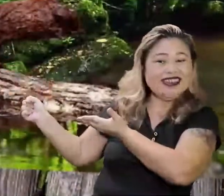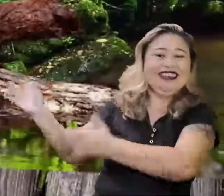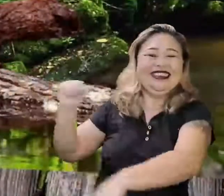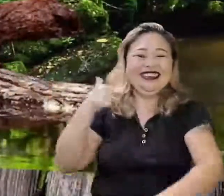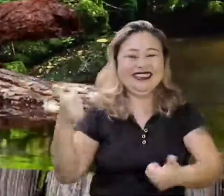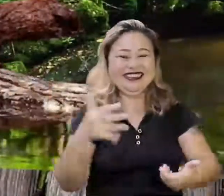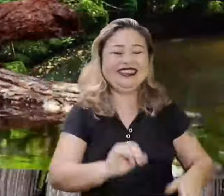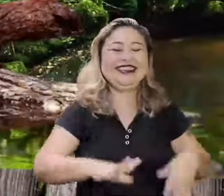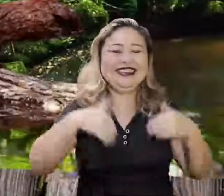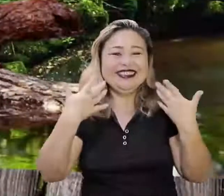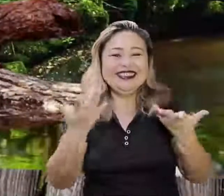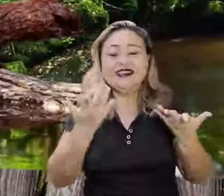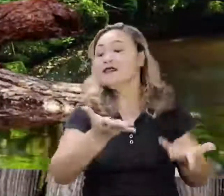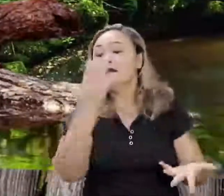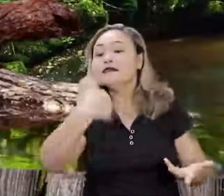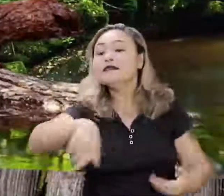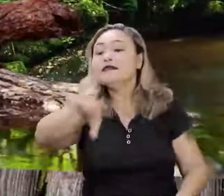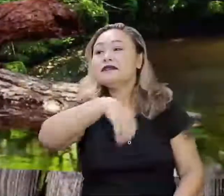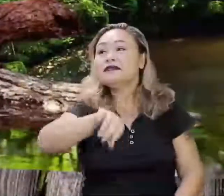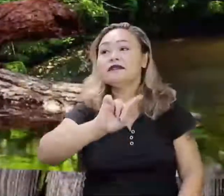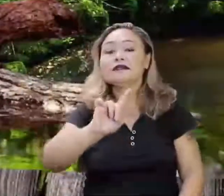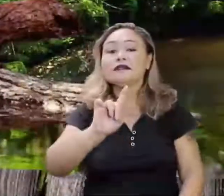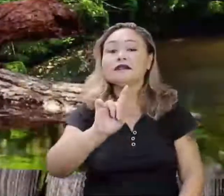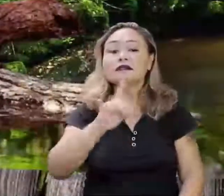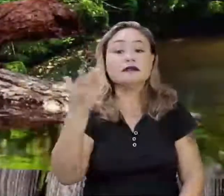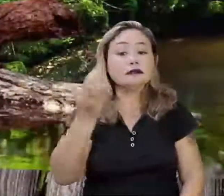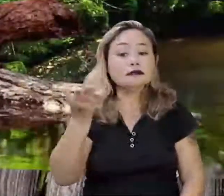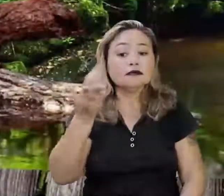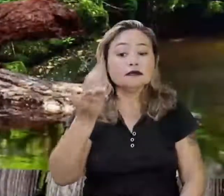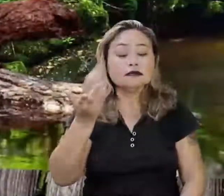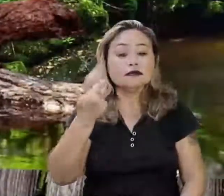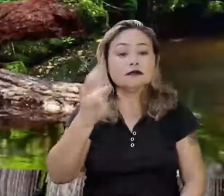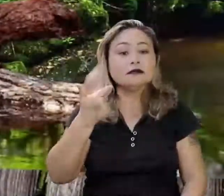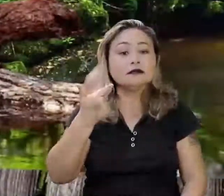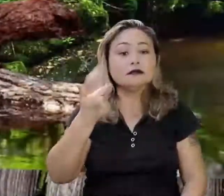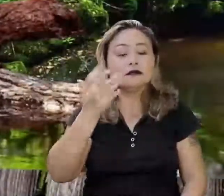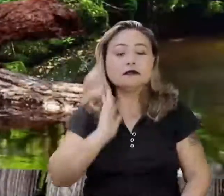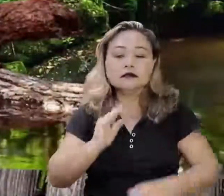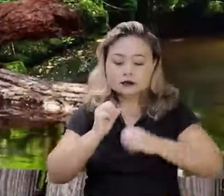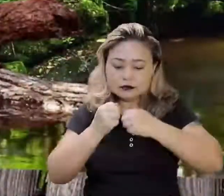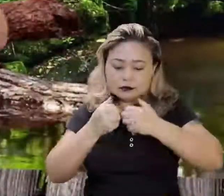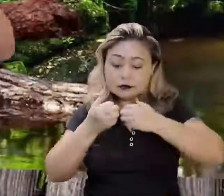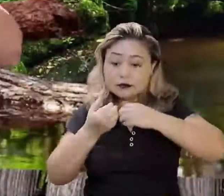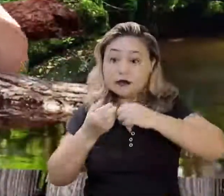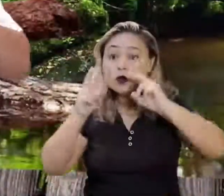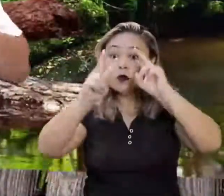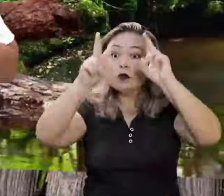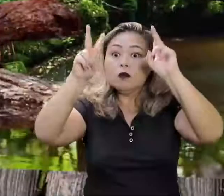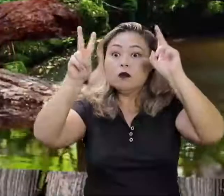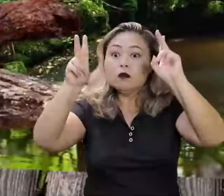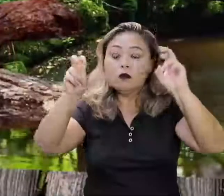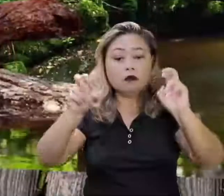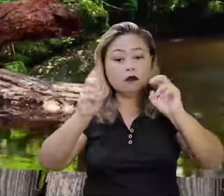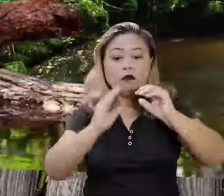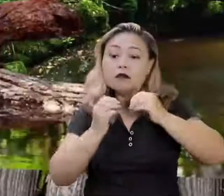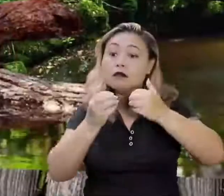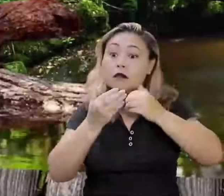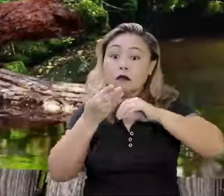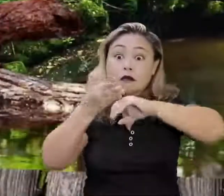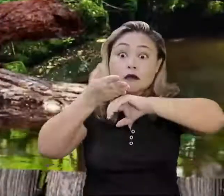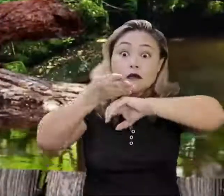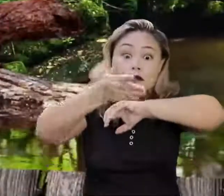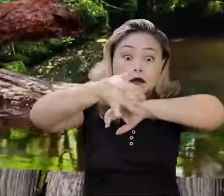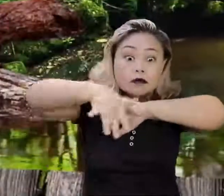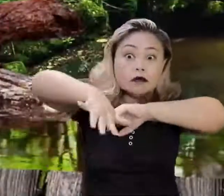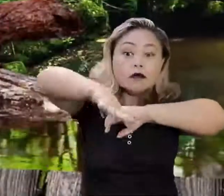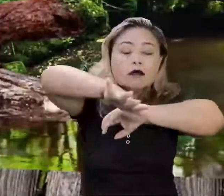Pei, já era. Galera, agora a gente vai entrar no assunto muito legal,